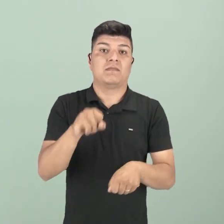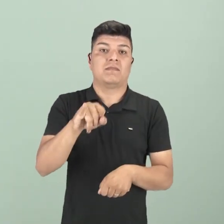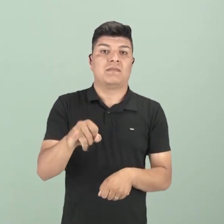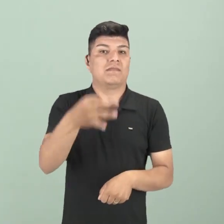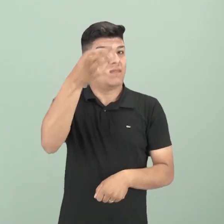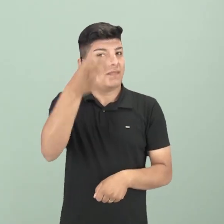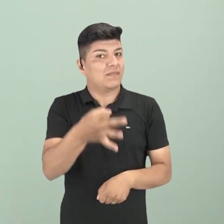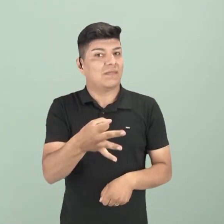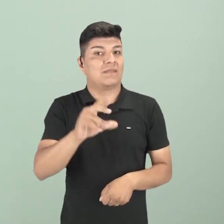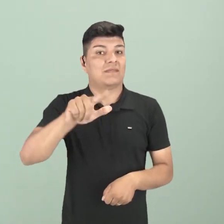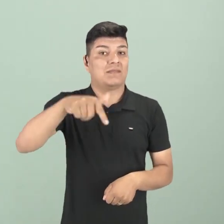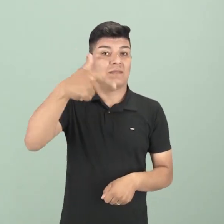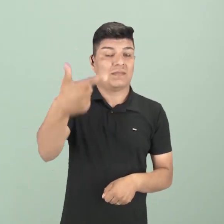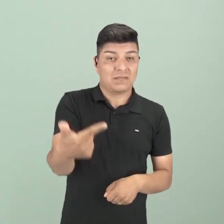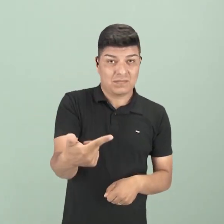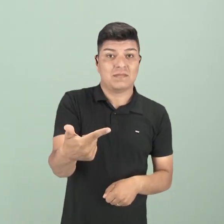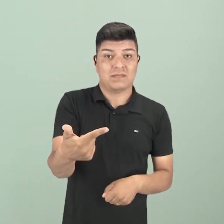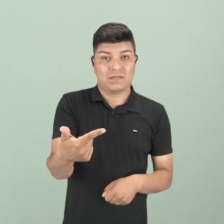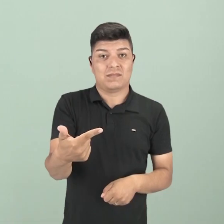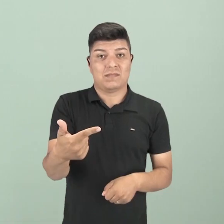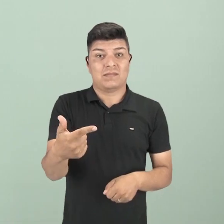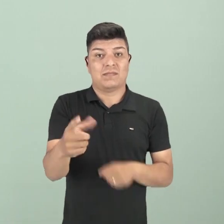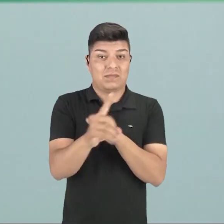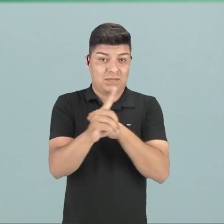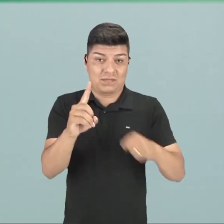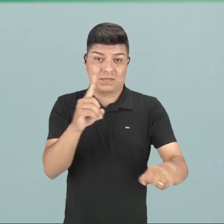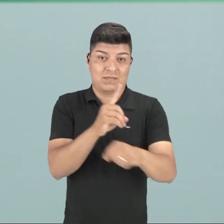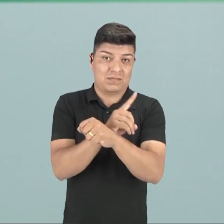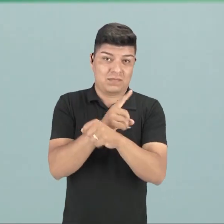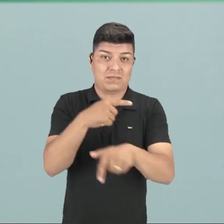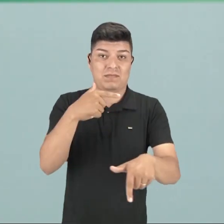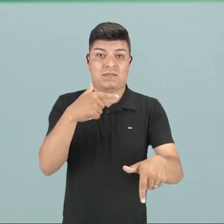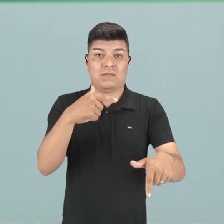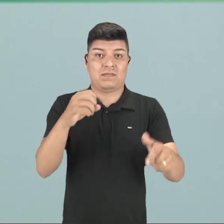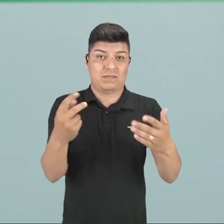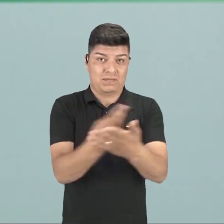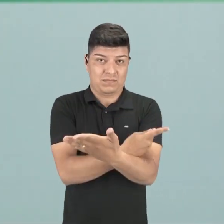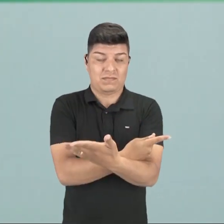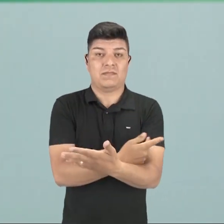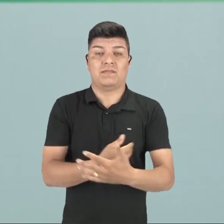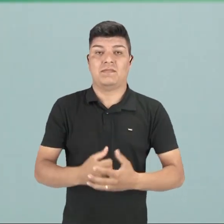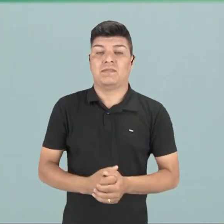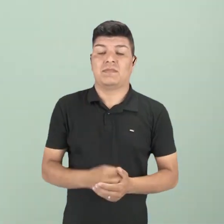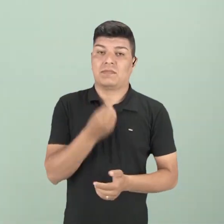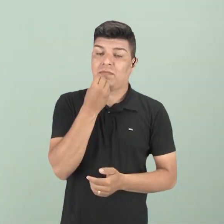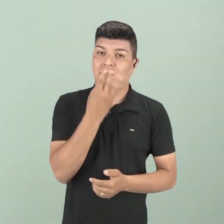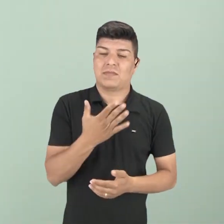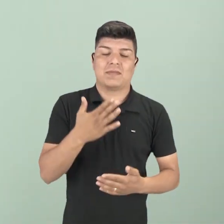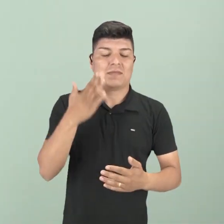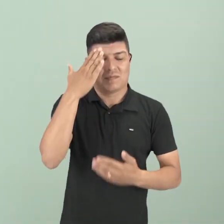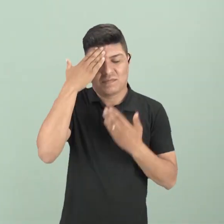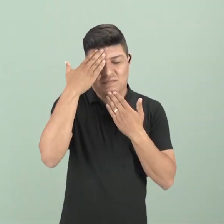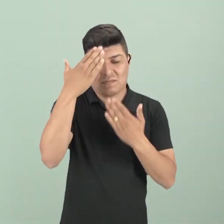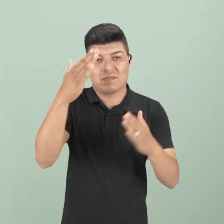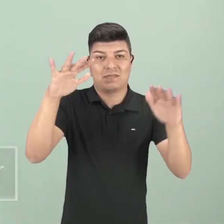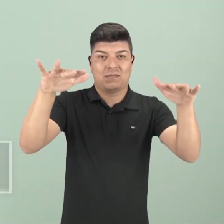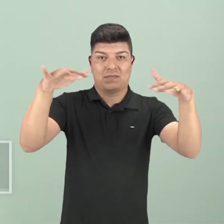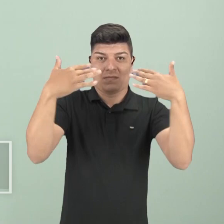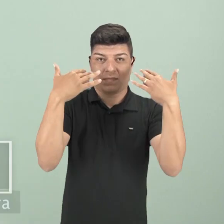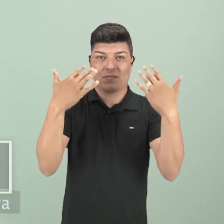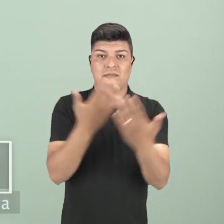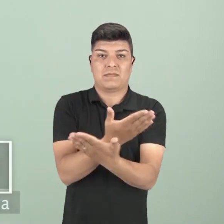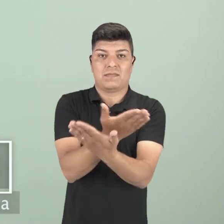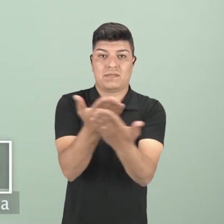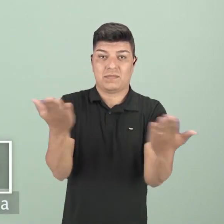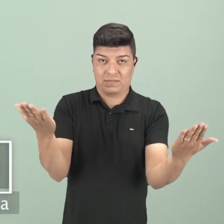está certinho e depois haver aí uma socialização do trabalho a ser realizado. Bom, muito obrigada pela atenção de